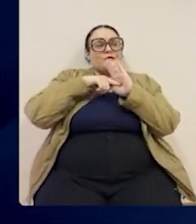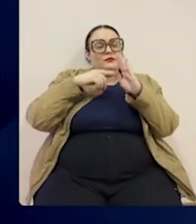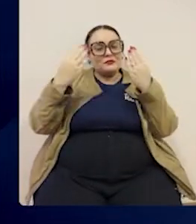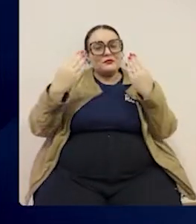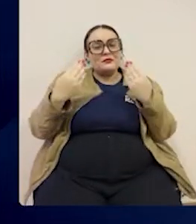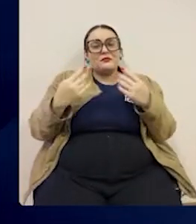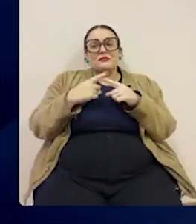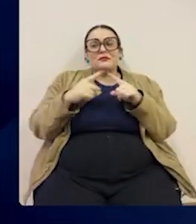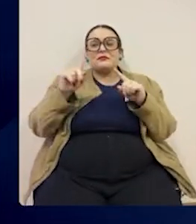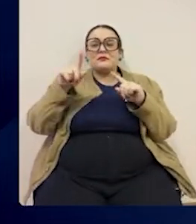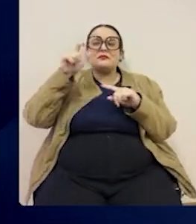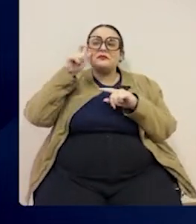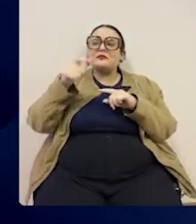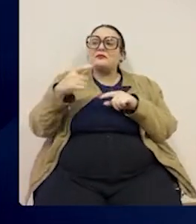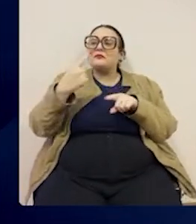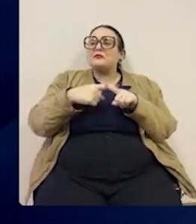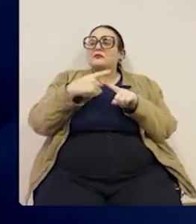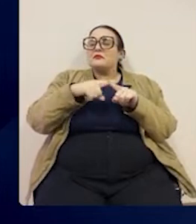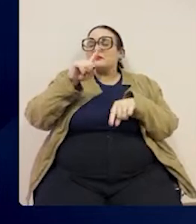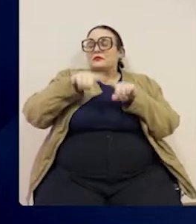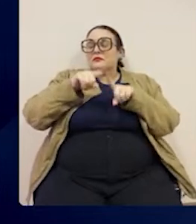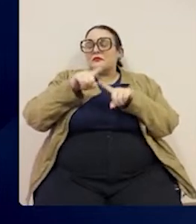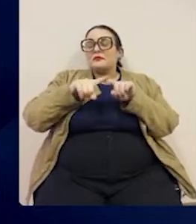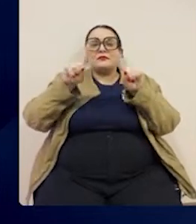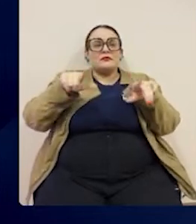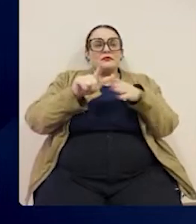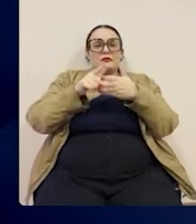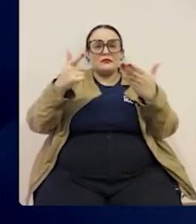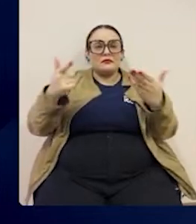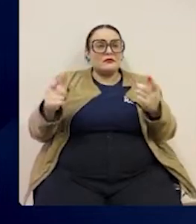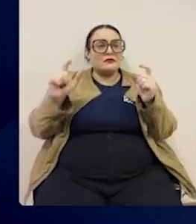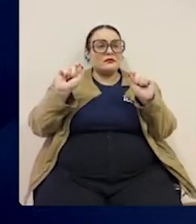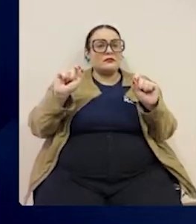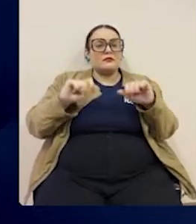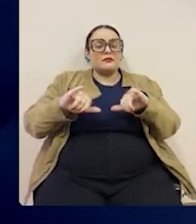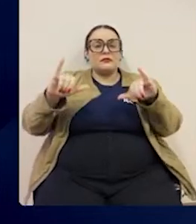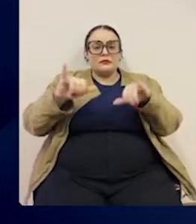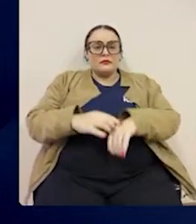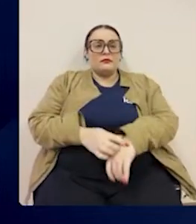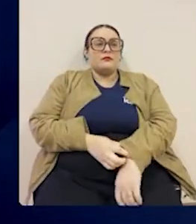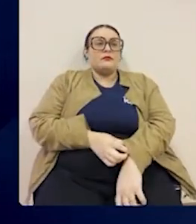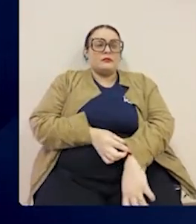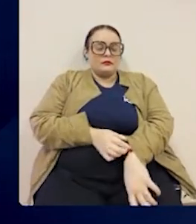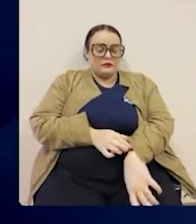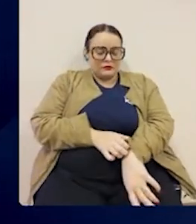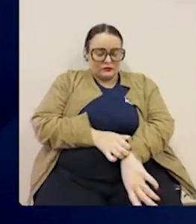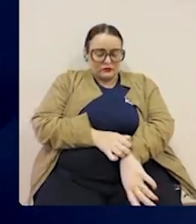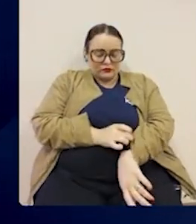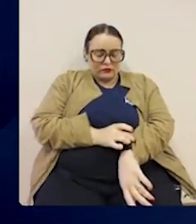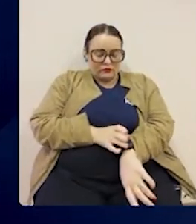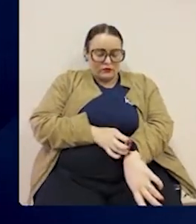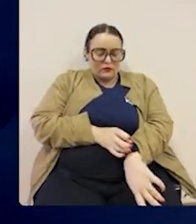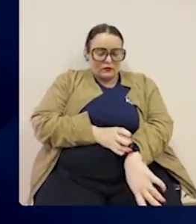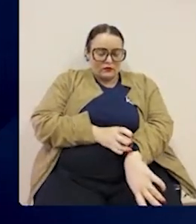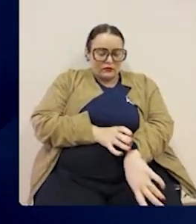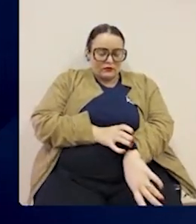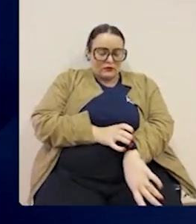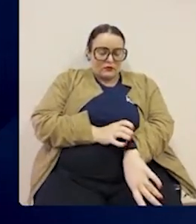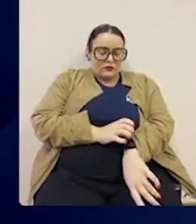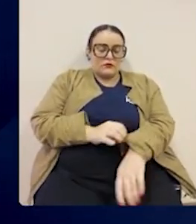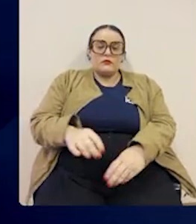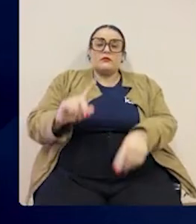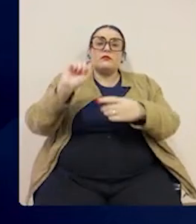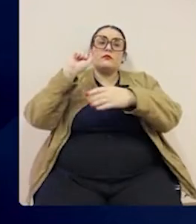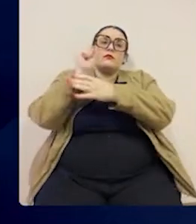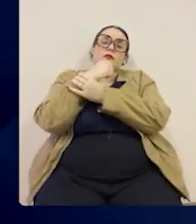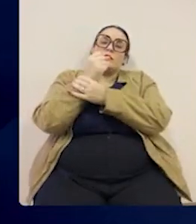interessante, porque essa daqui foi uma matéria que saiu num jornal, por exemplo, de grande circulação, né? Então, fisioterapia não ajuda pacientes com Parkinson,